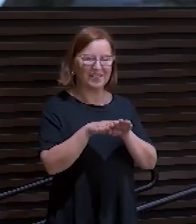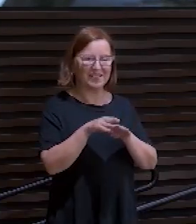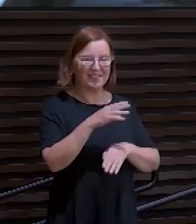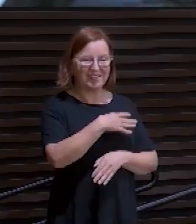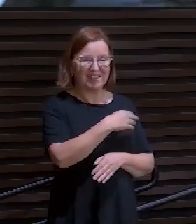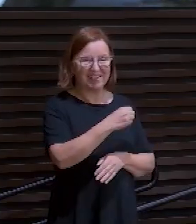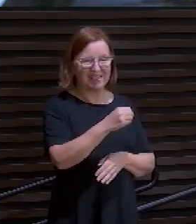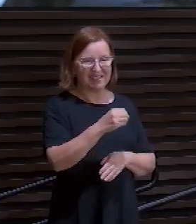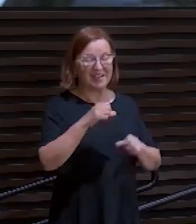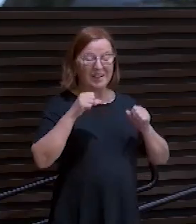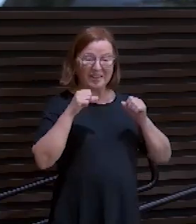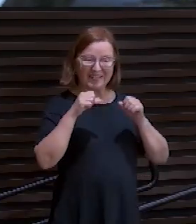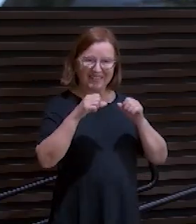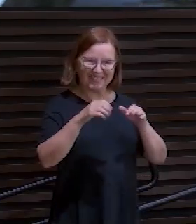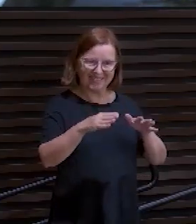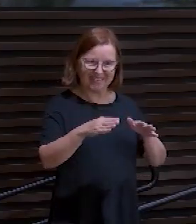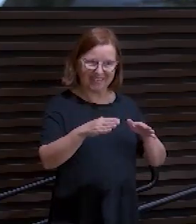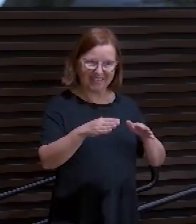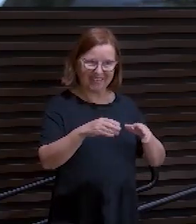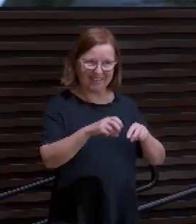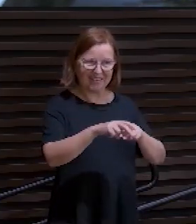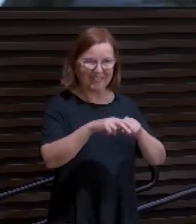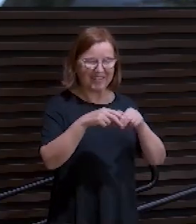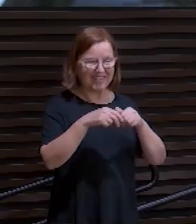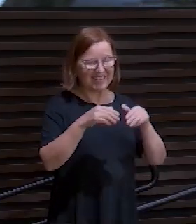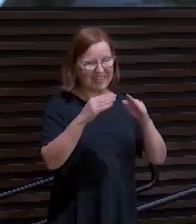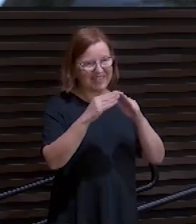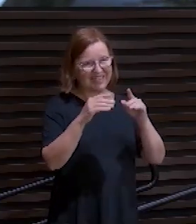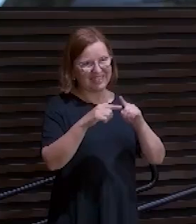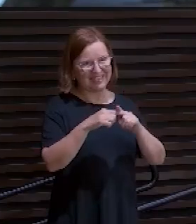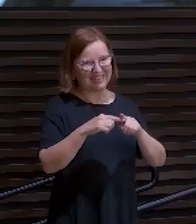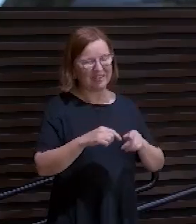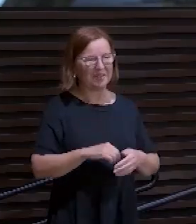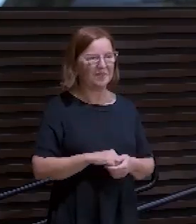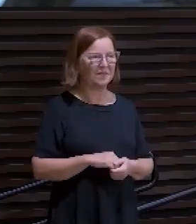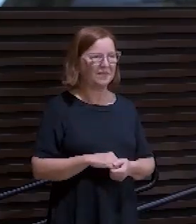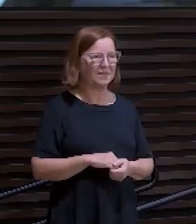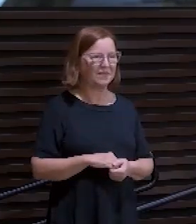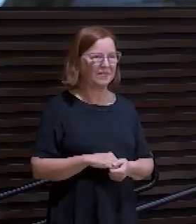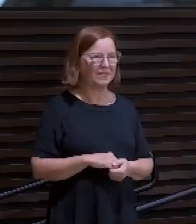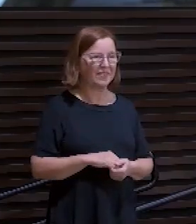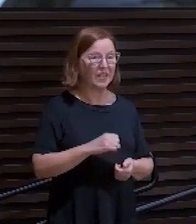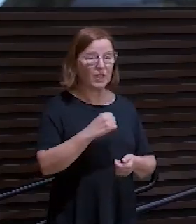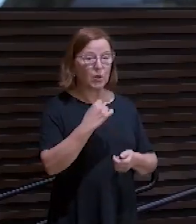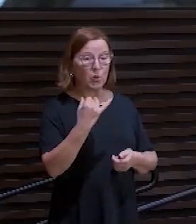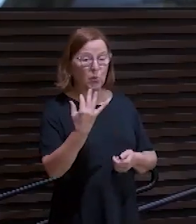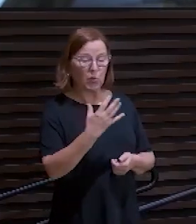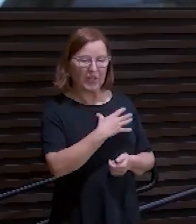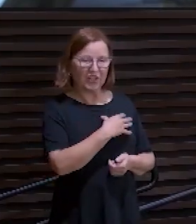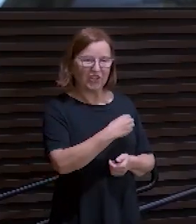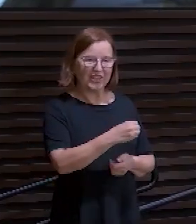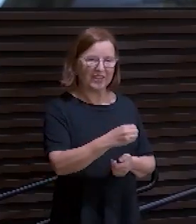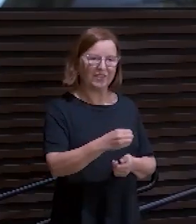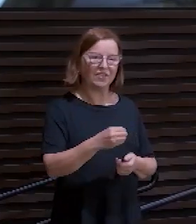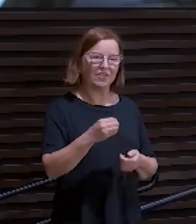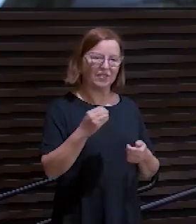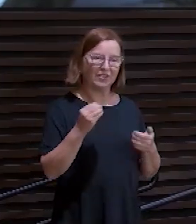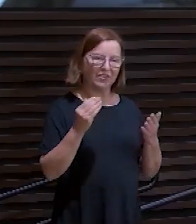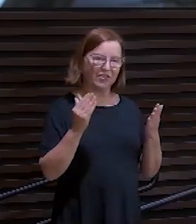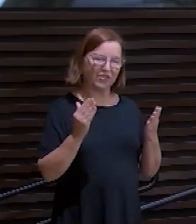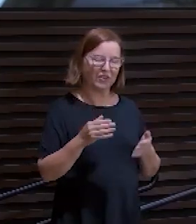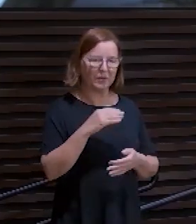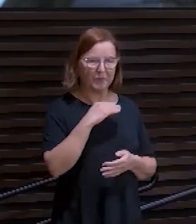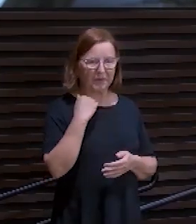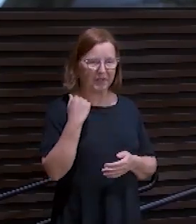Gerações serão abençoadas por esta igreja. Quantas gerações já foram, quantas serão ainda, se